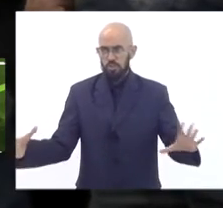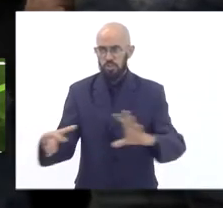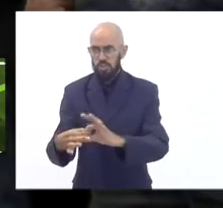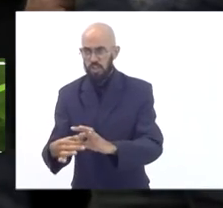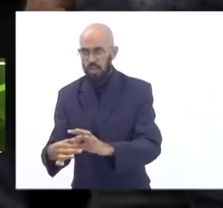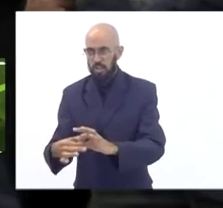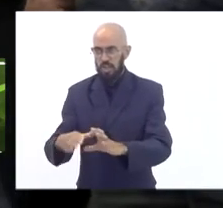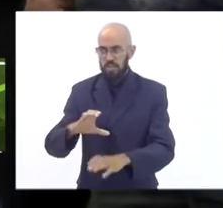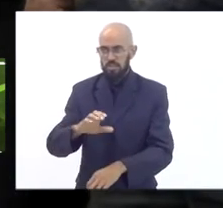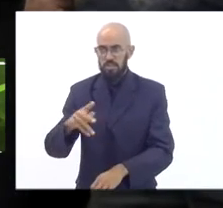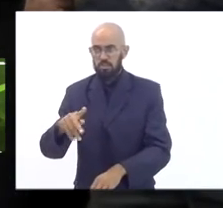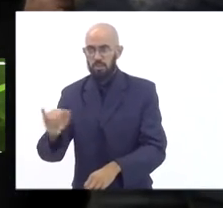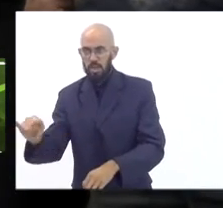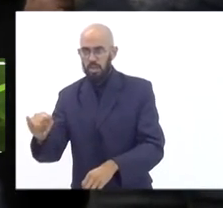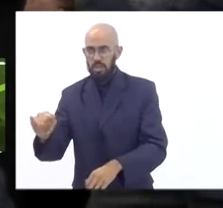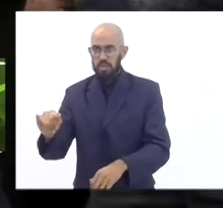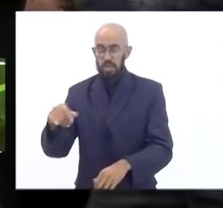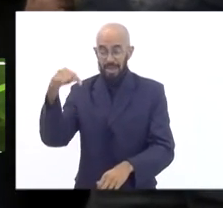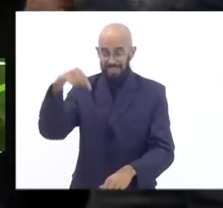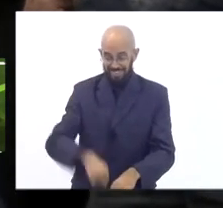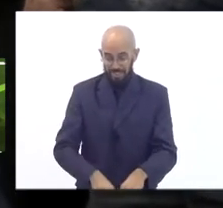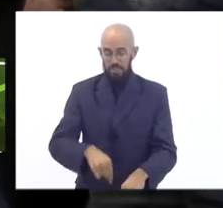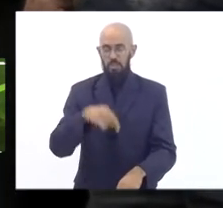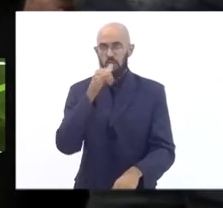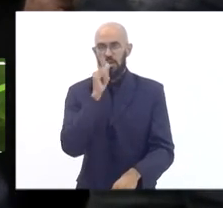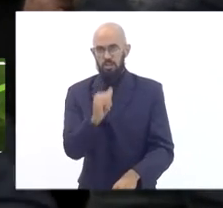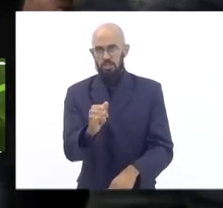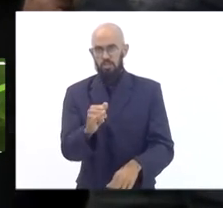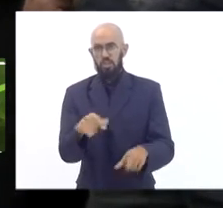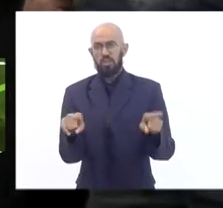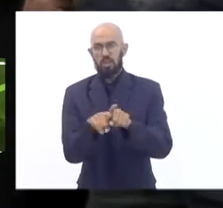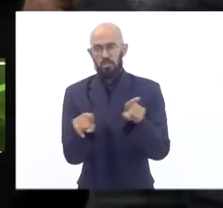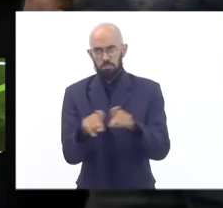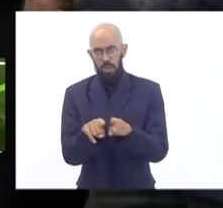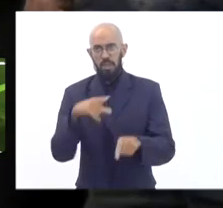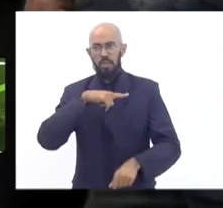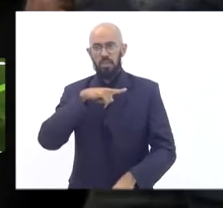CPI com a CPI da Energia, da qual eu presido, que também tem uma